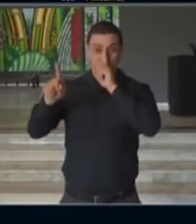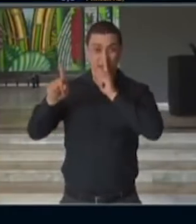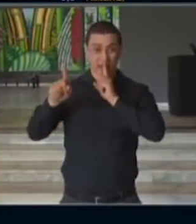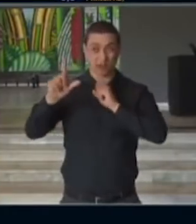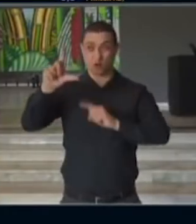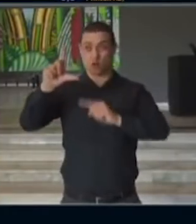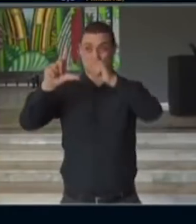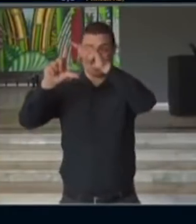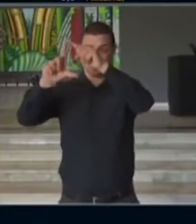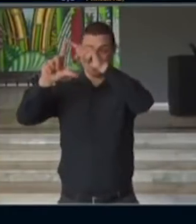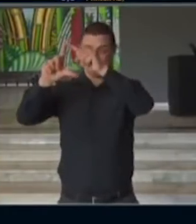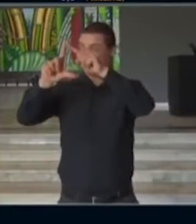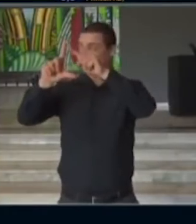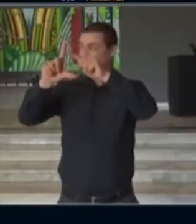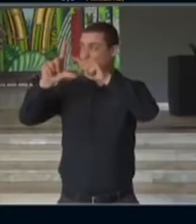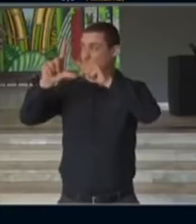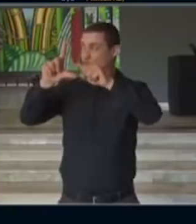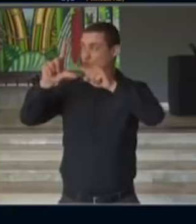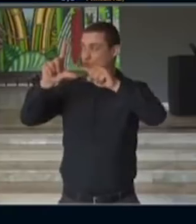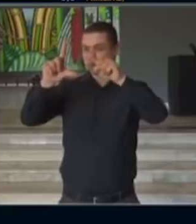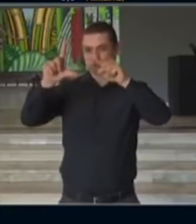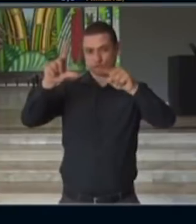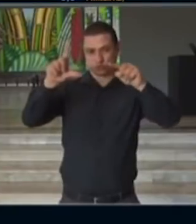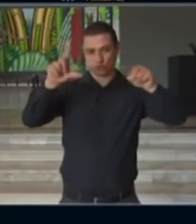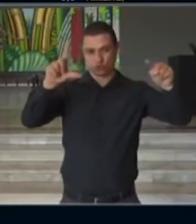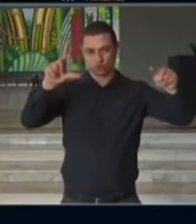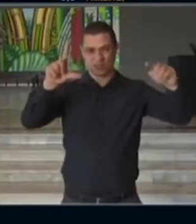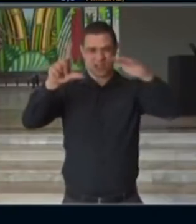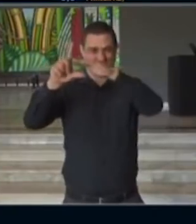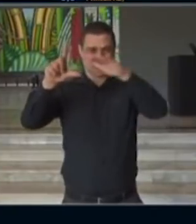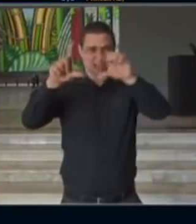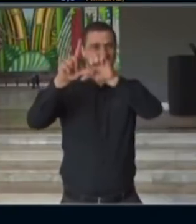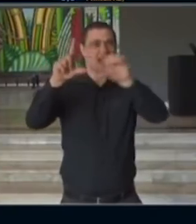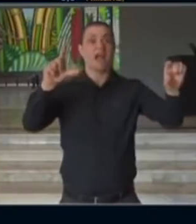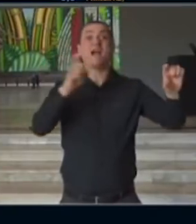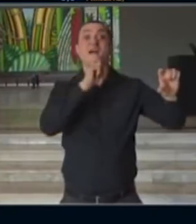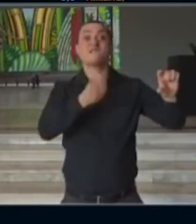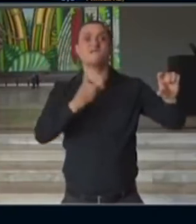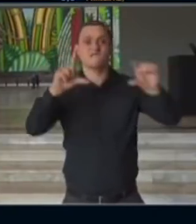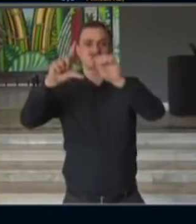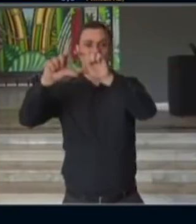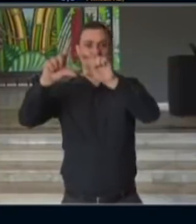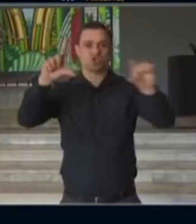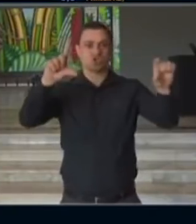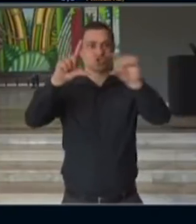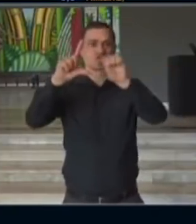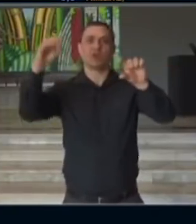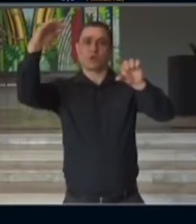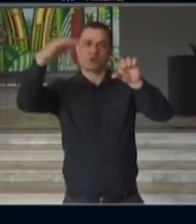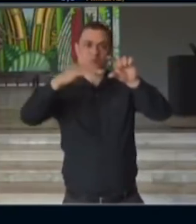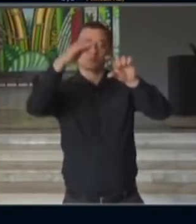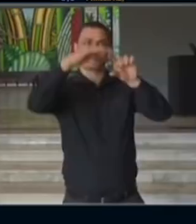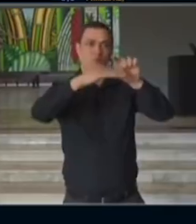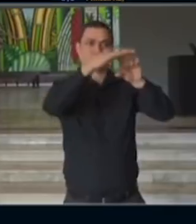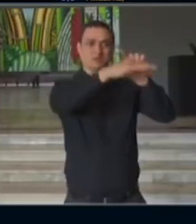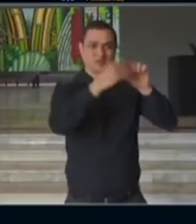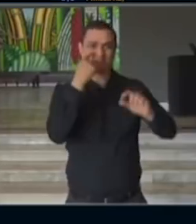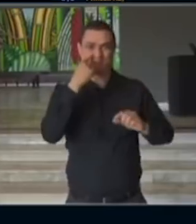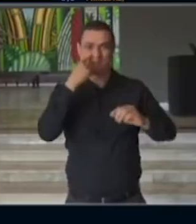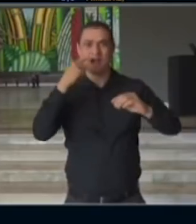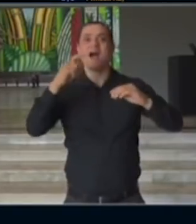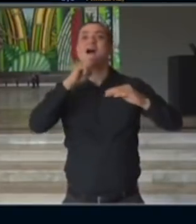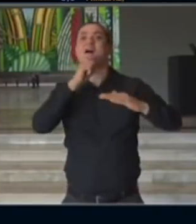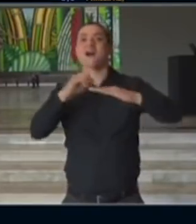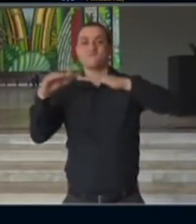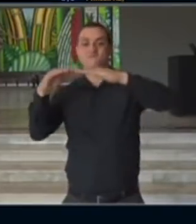vai tangenciando essa faixa, que é a faixa relacionada à fase verde, às vezes dentro da fase